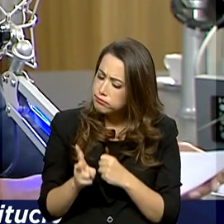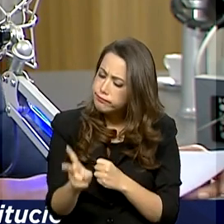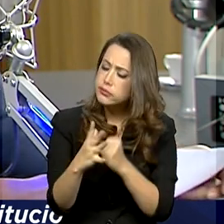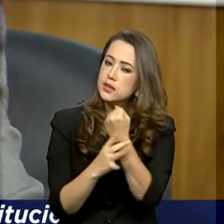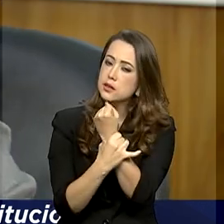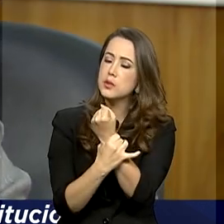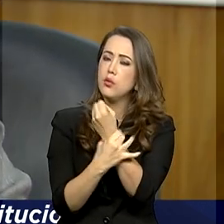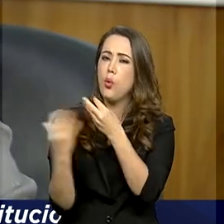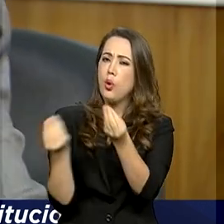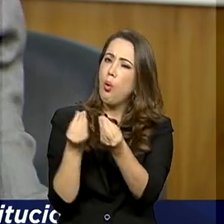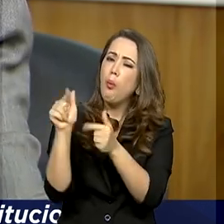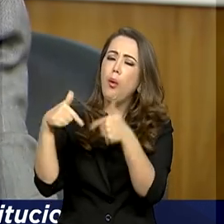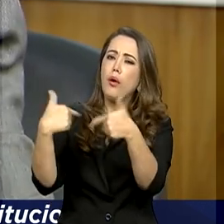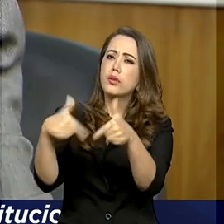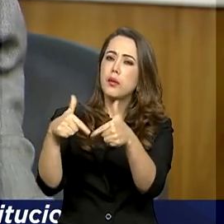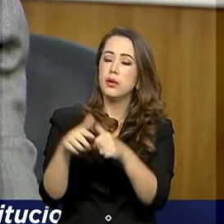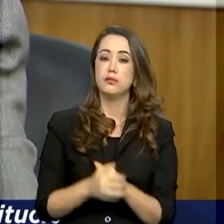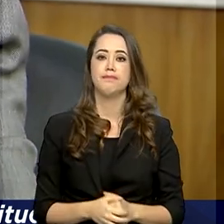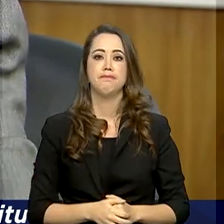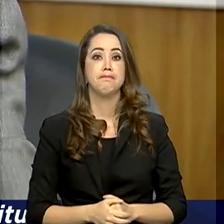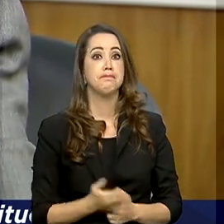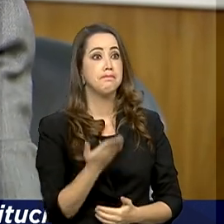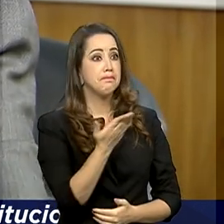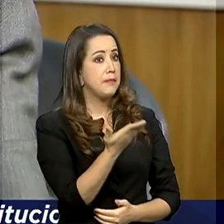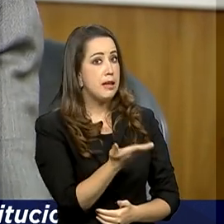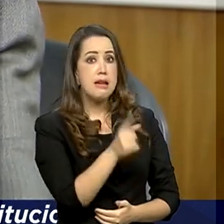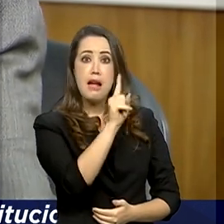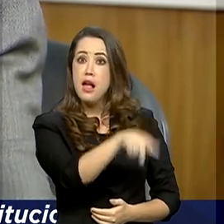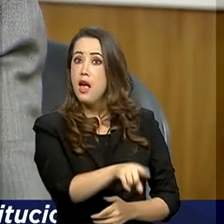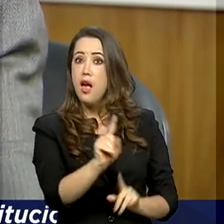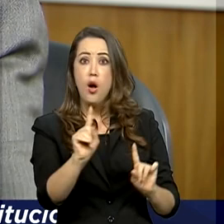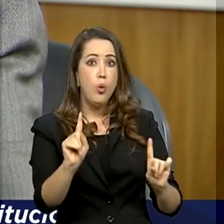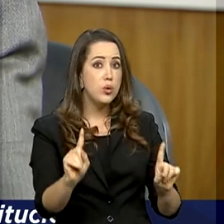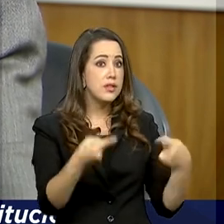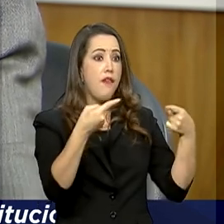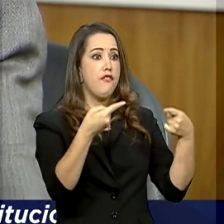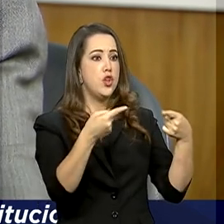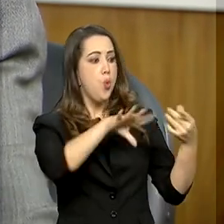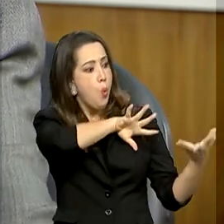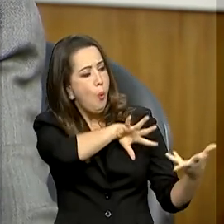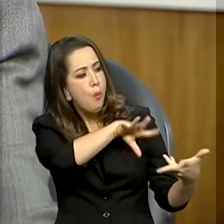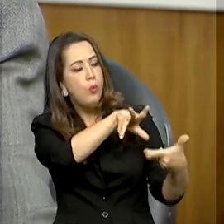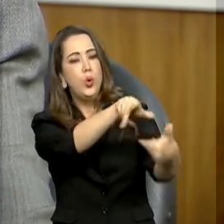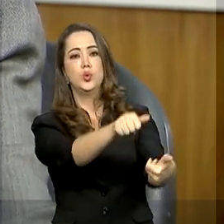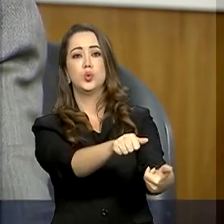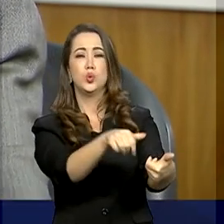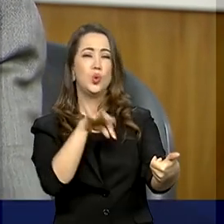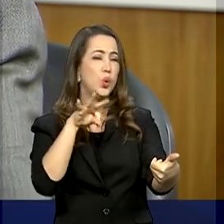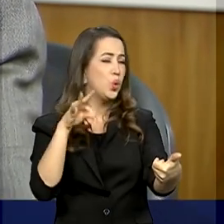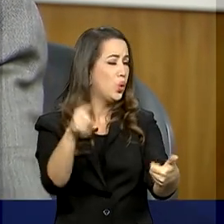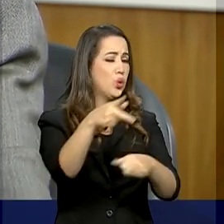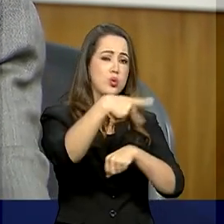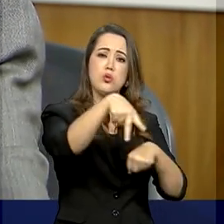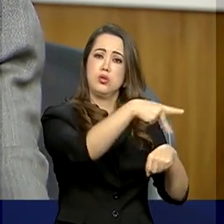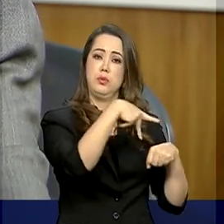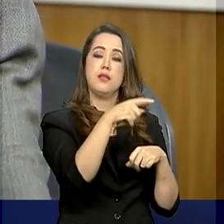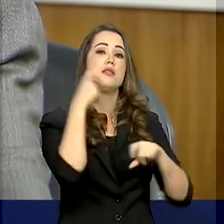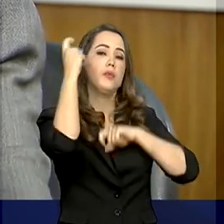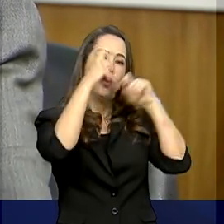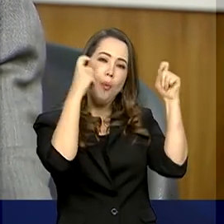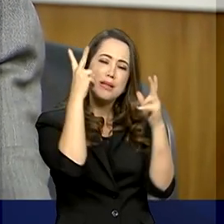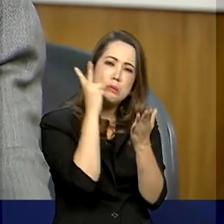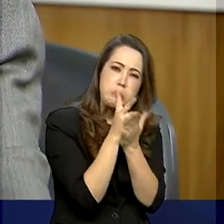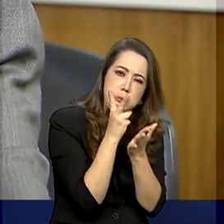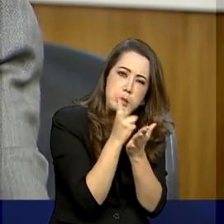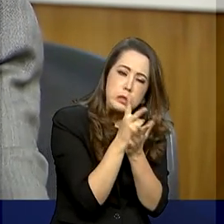olha essa é um esse é um desafio mundial todos os países do mundo tem preocupação com a segurança